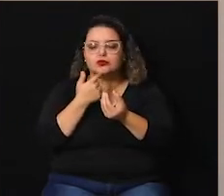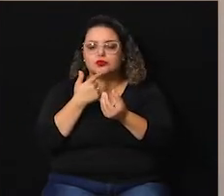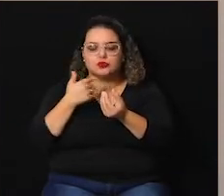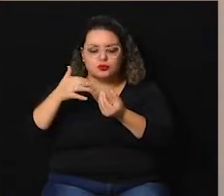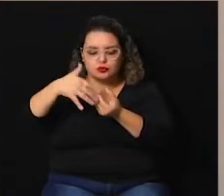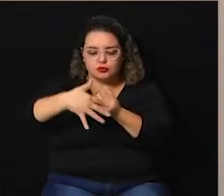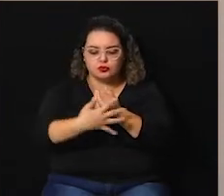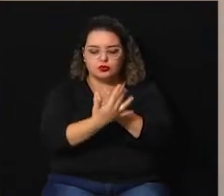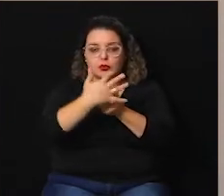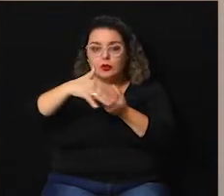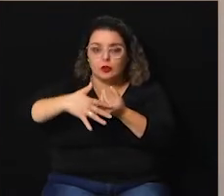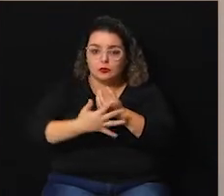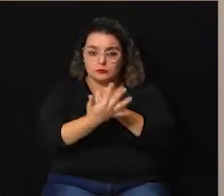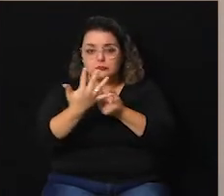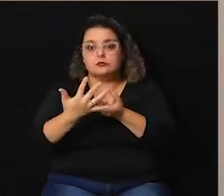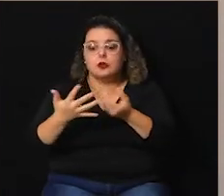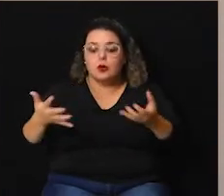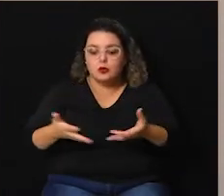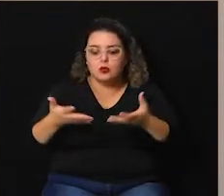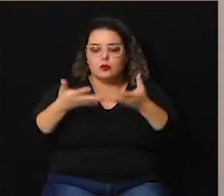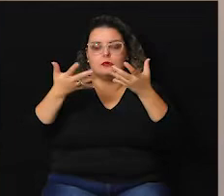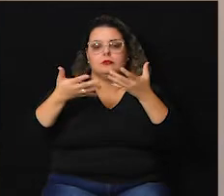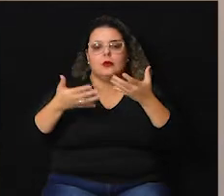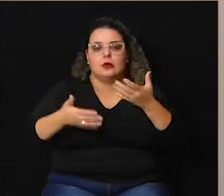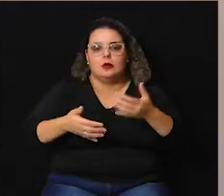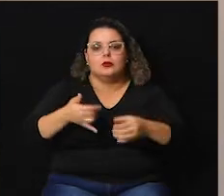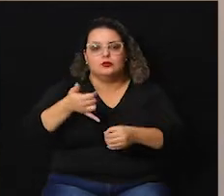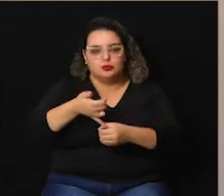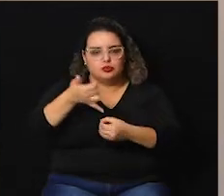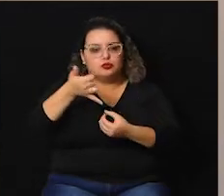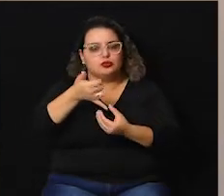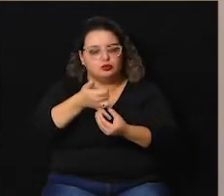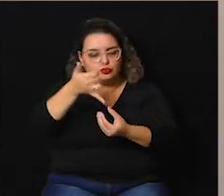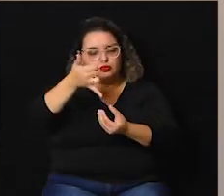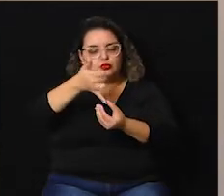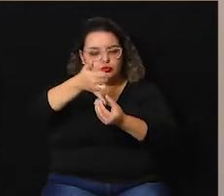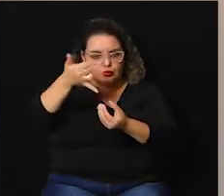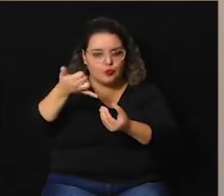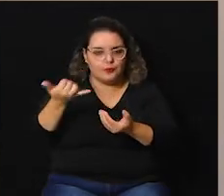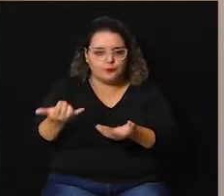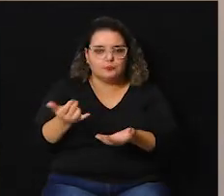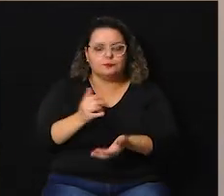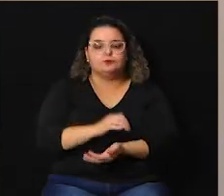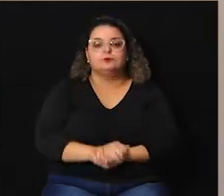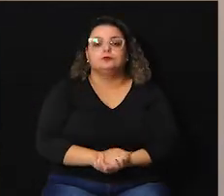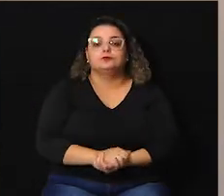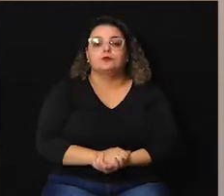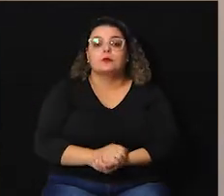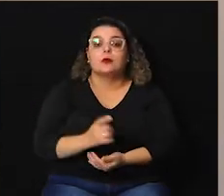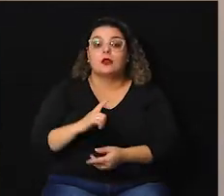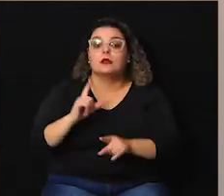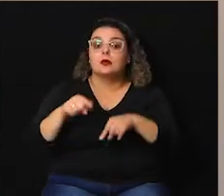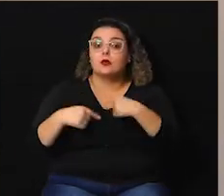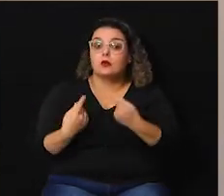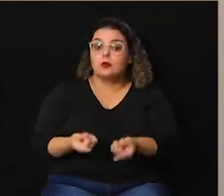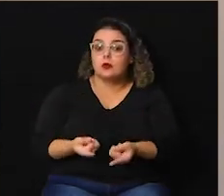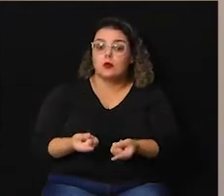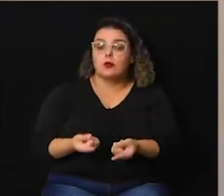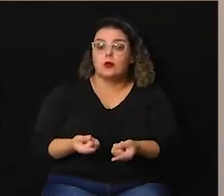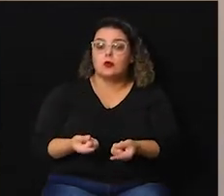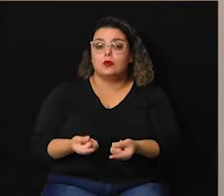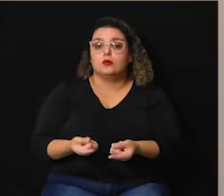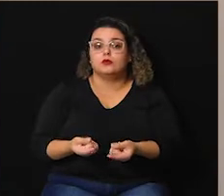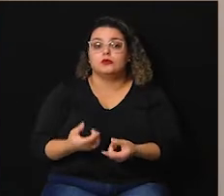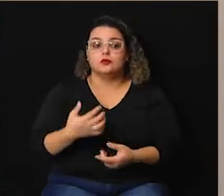e funciona também como um estimulante da produção capilar. Então, além disso, existem outros recursos